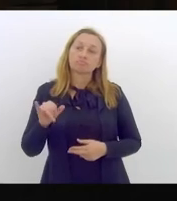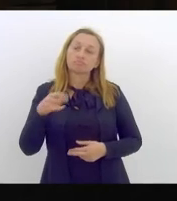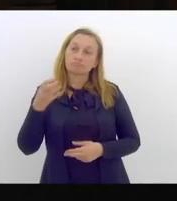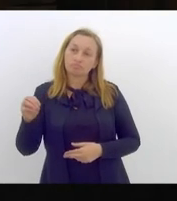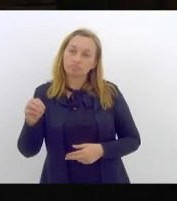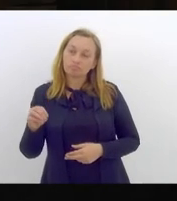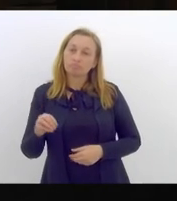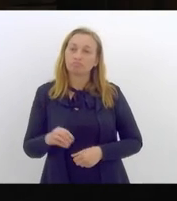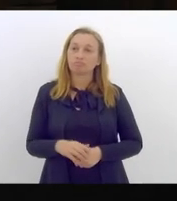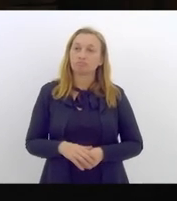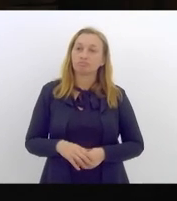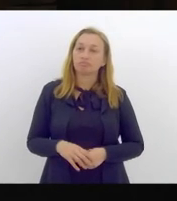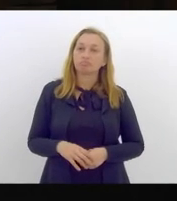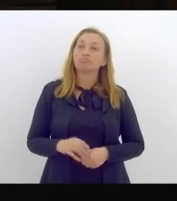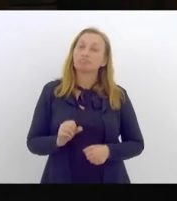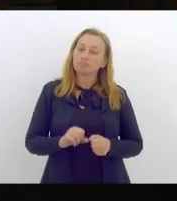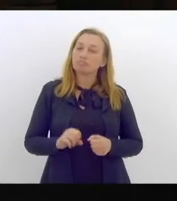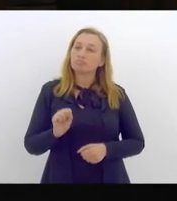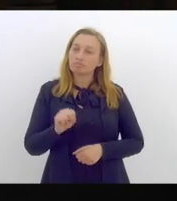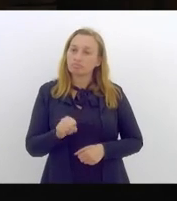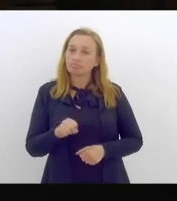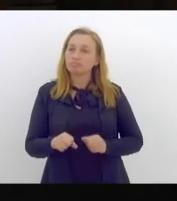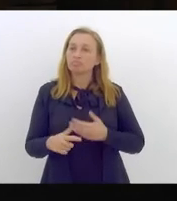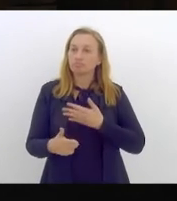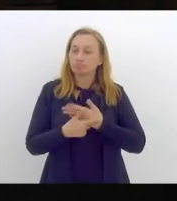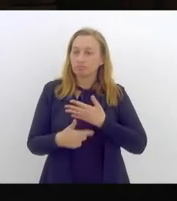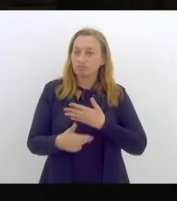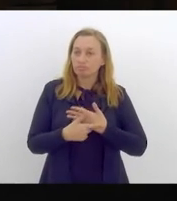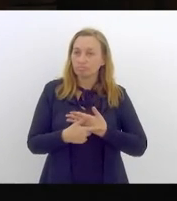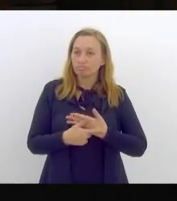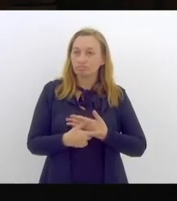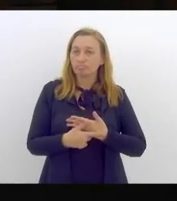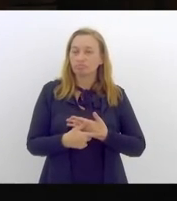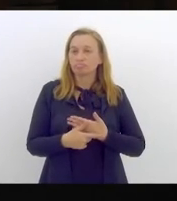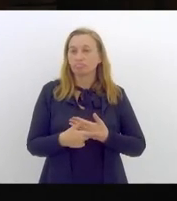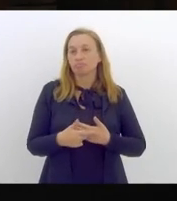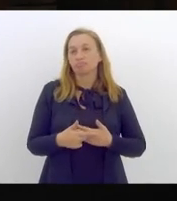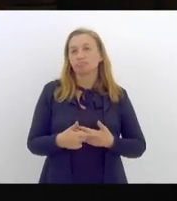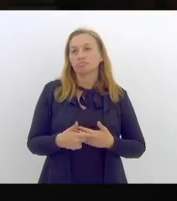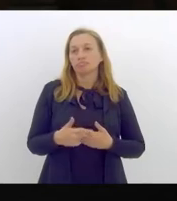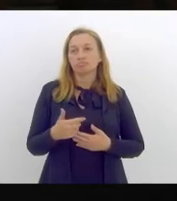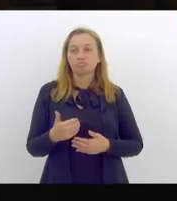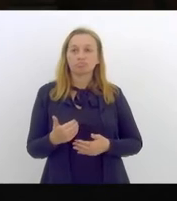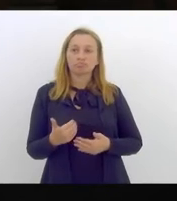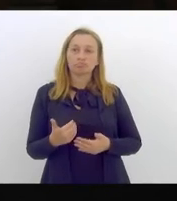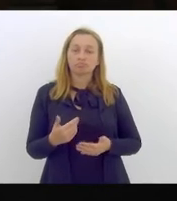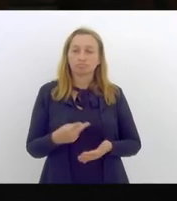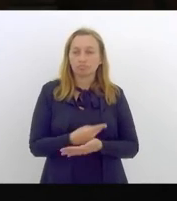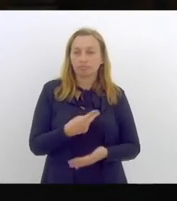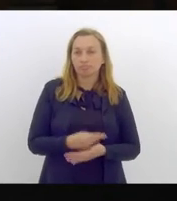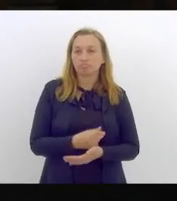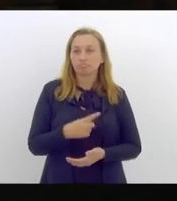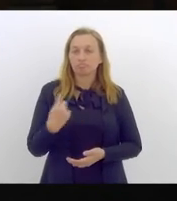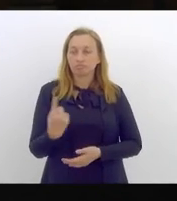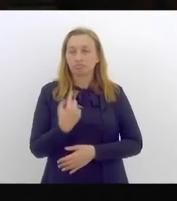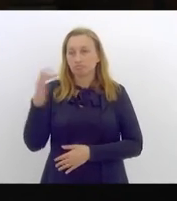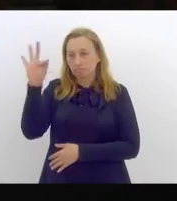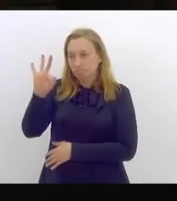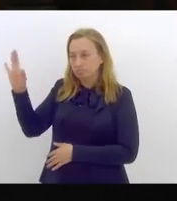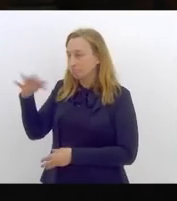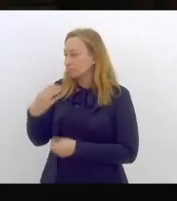por vezes, ela faz sim o papel de agiotagem com os nossos entes federativos. Então, como